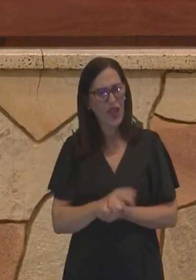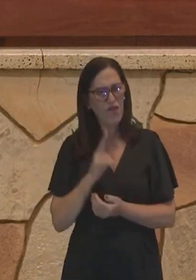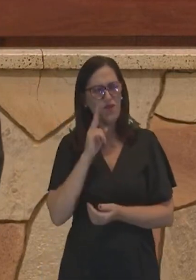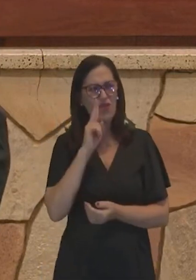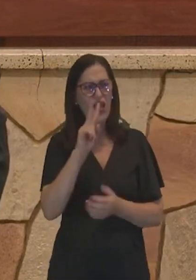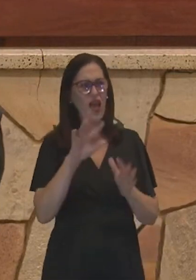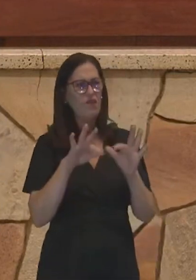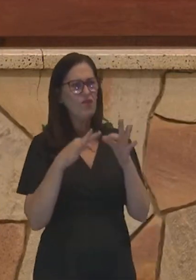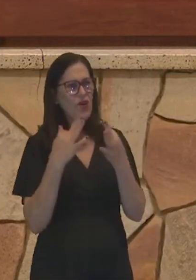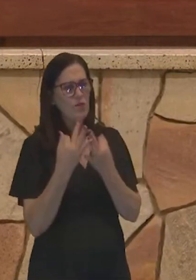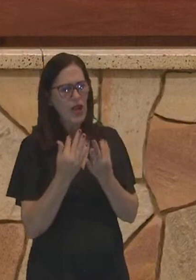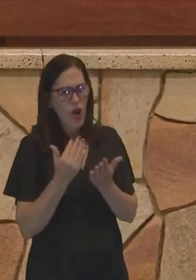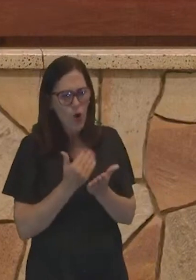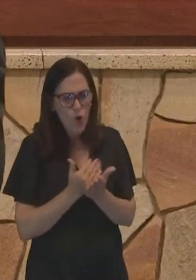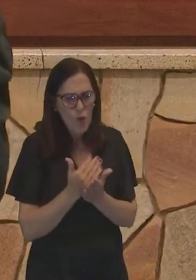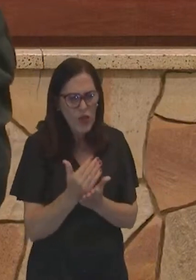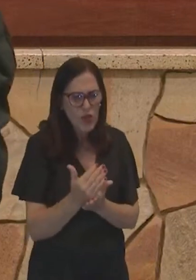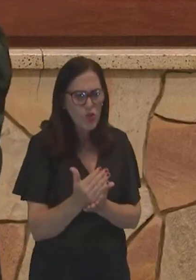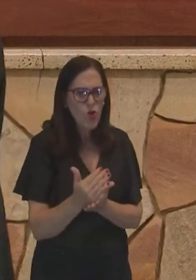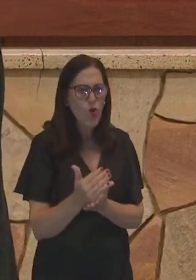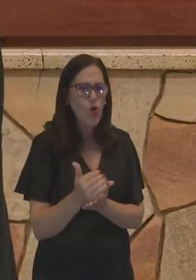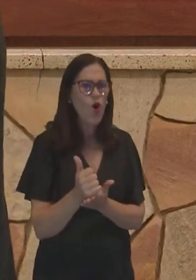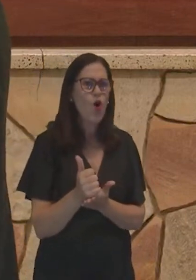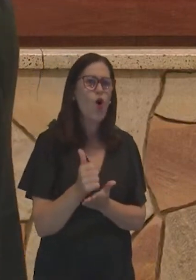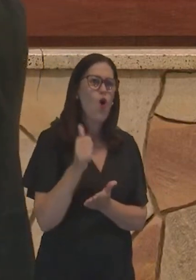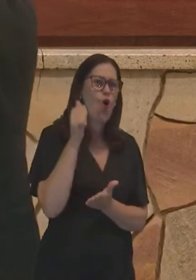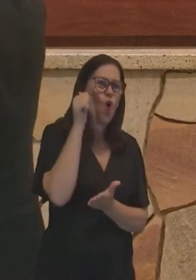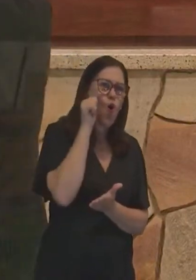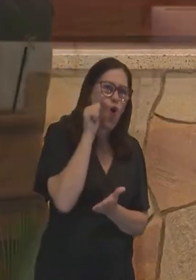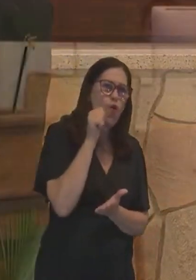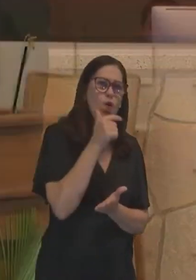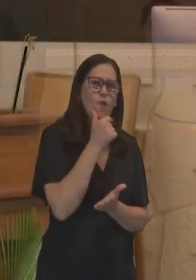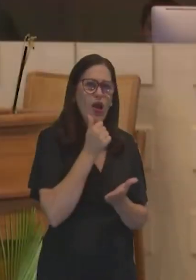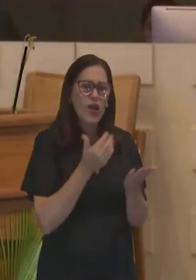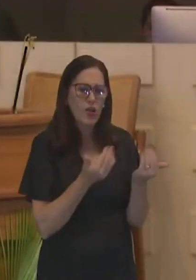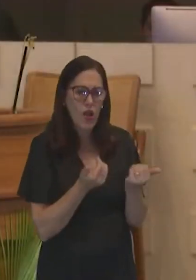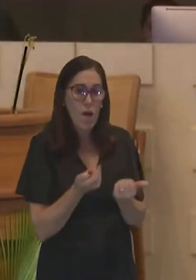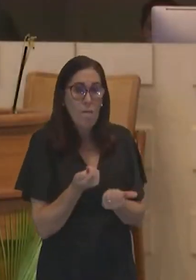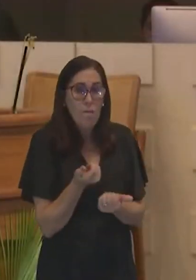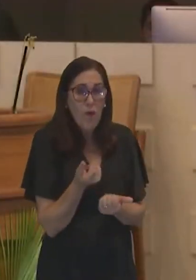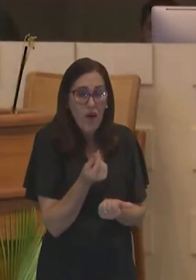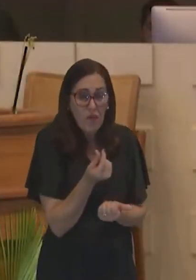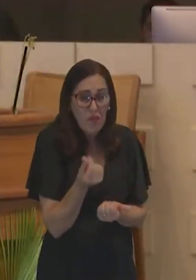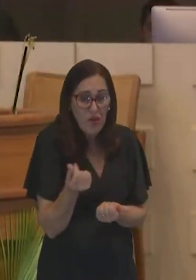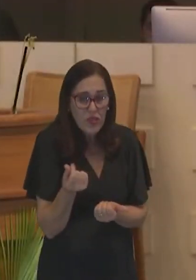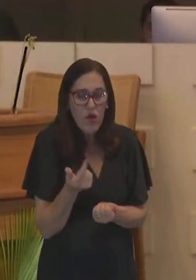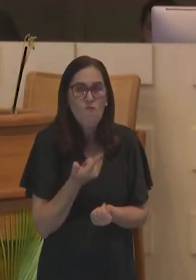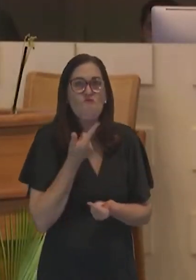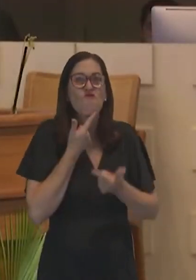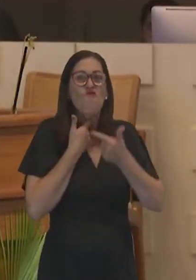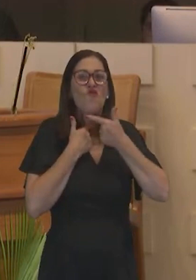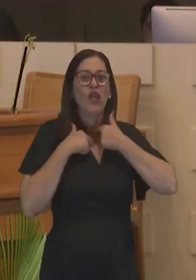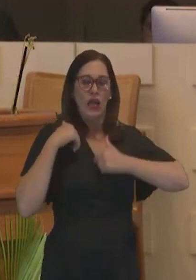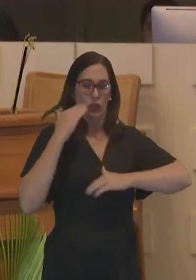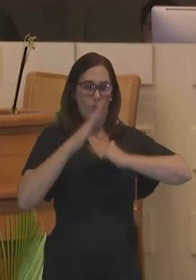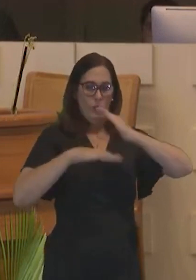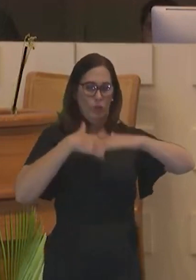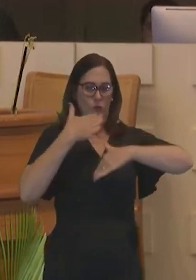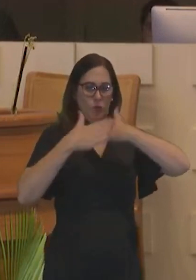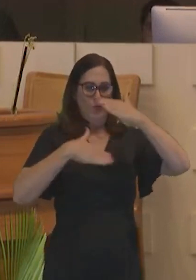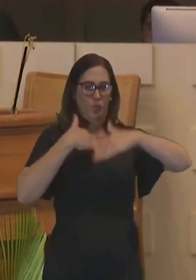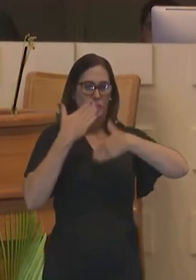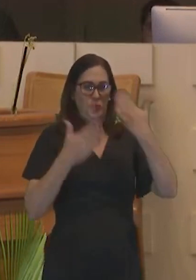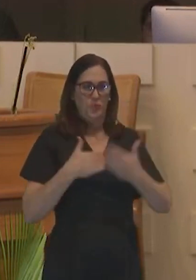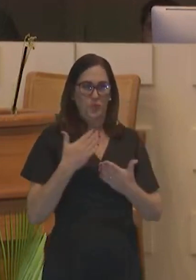de uma família que começou com um rapaz e uma moça que dispunham de poucos recursos, mas muita vontade de prosperar, de crescer,